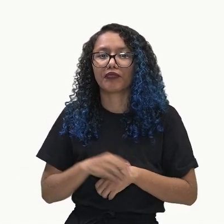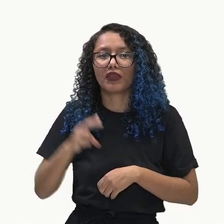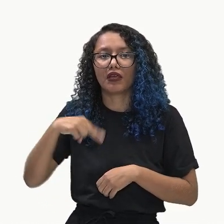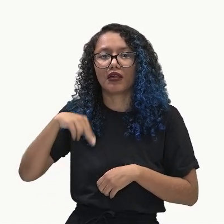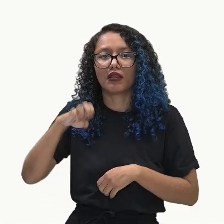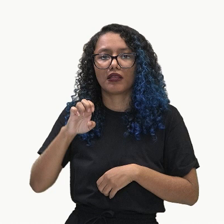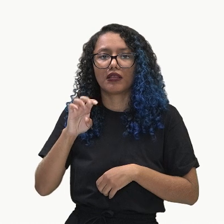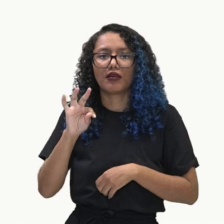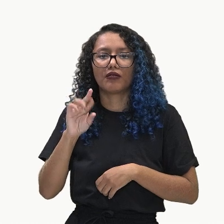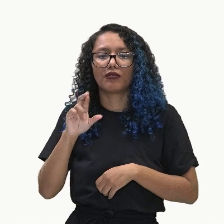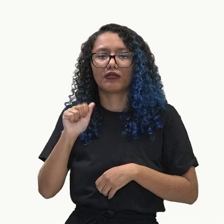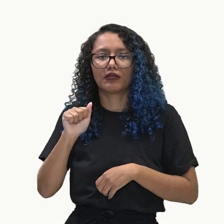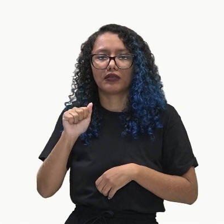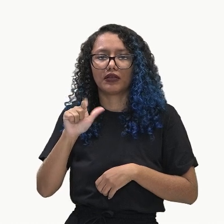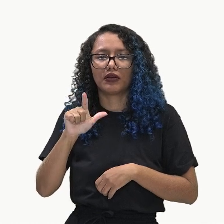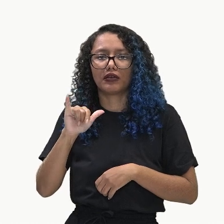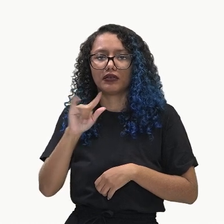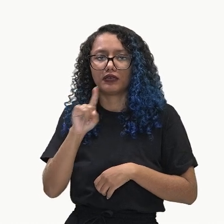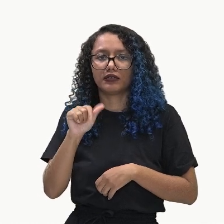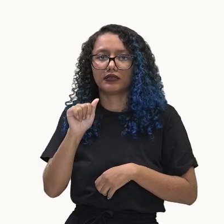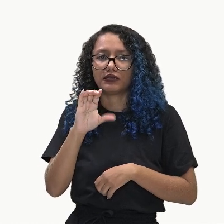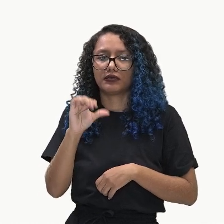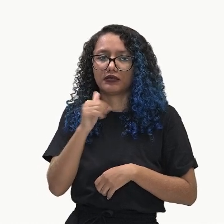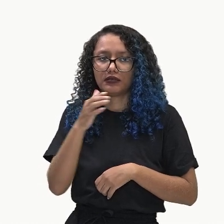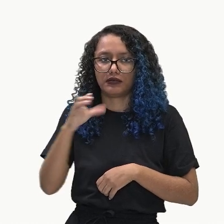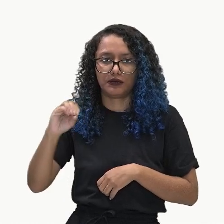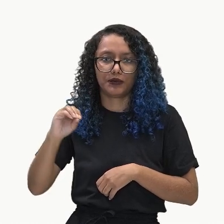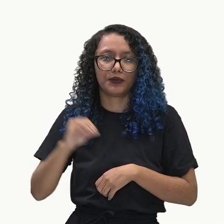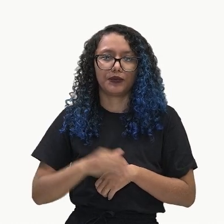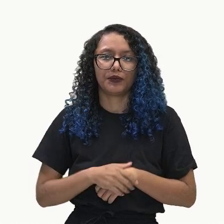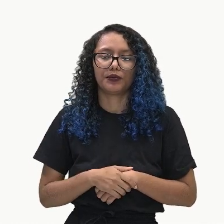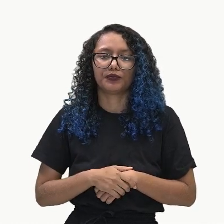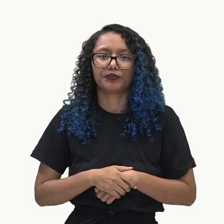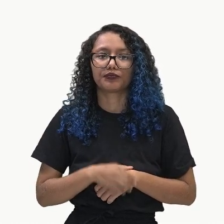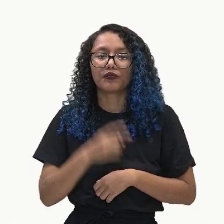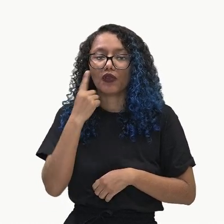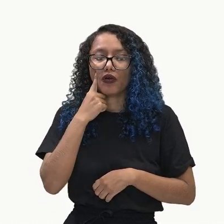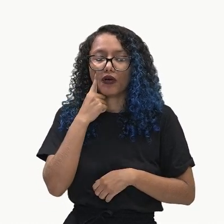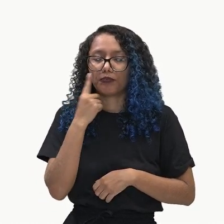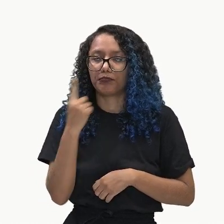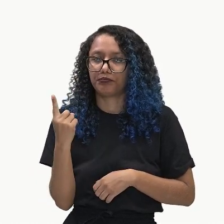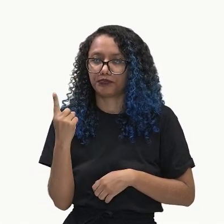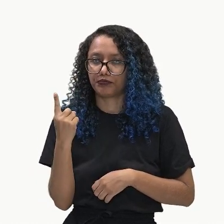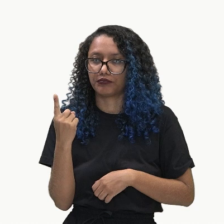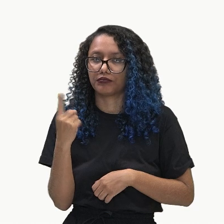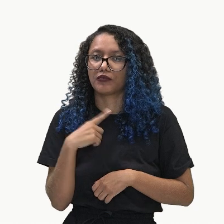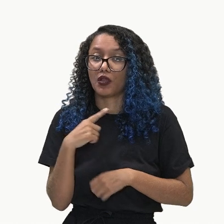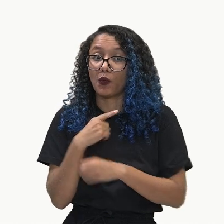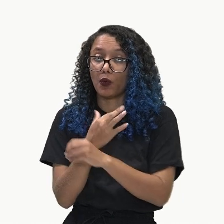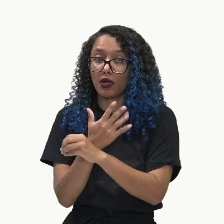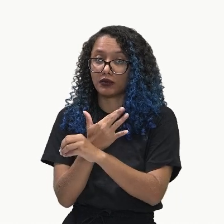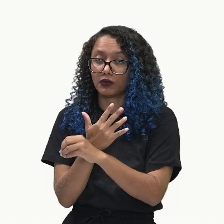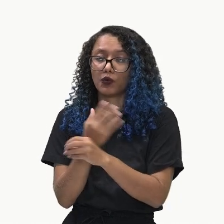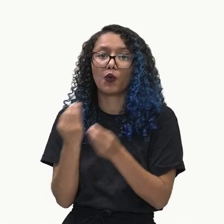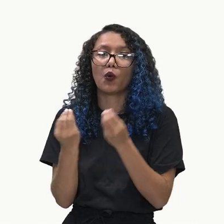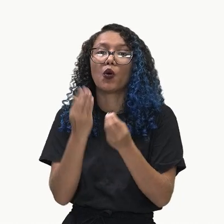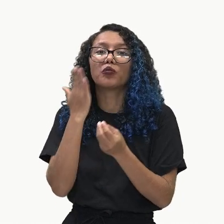neutralização. Então, aqui nós temos o ácido, como eu falei, no primeiro, como identifica